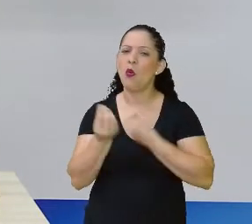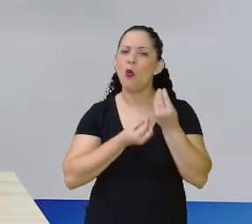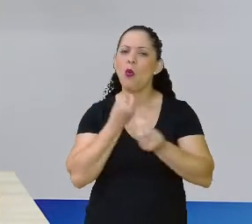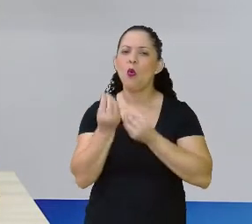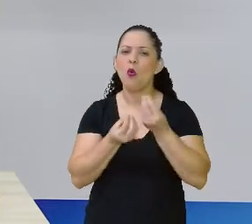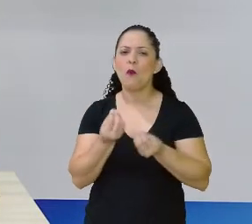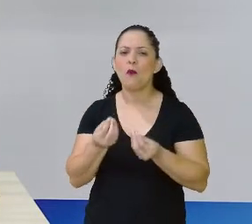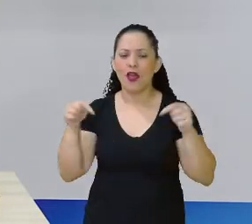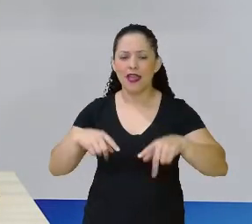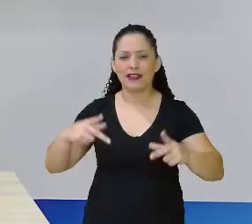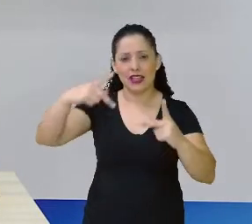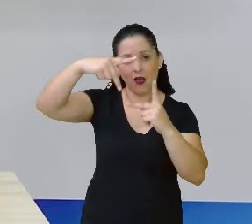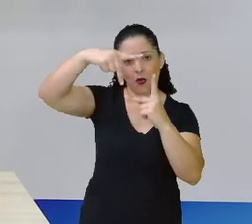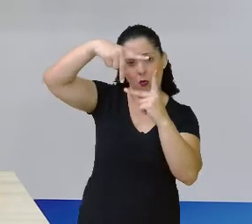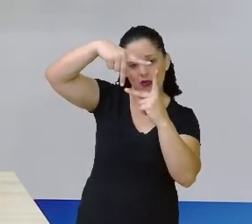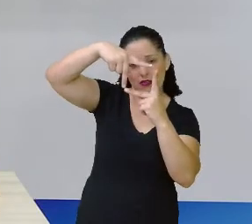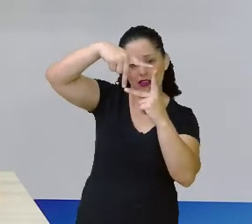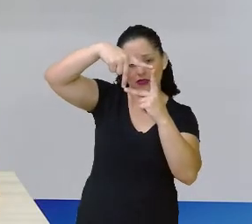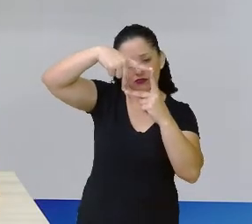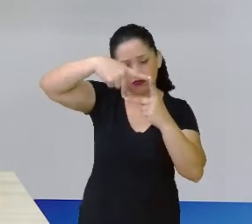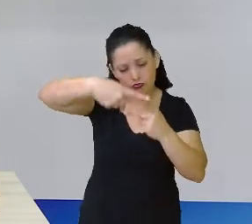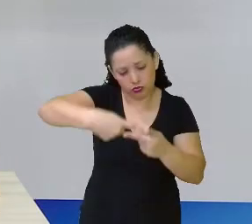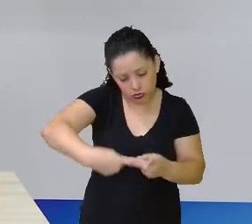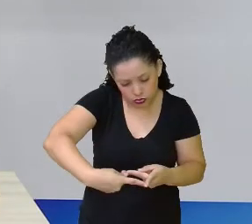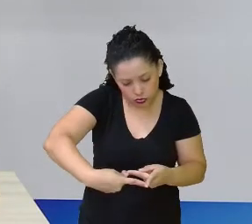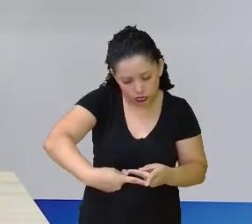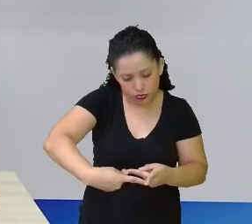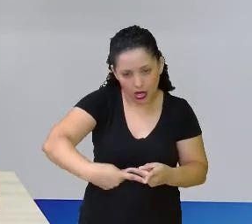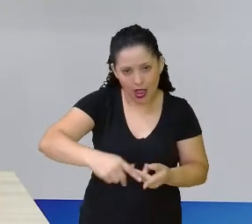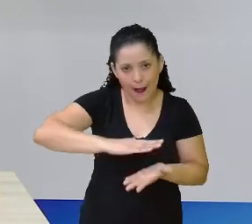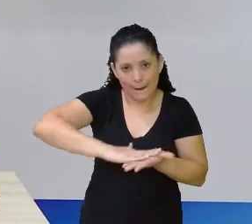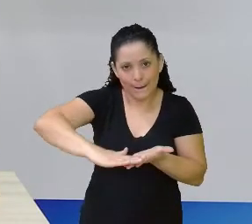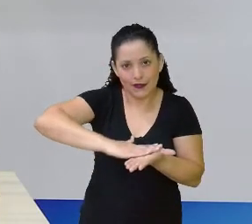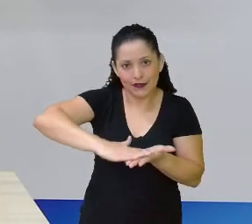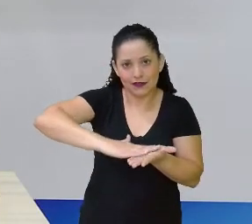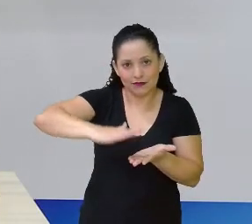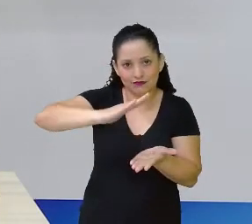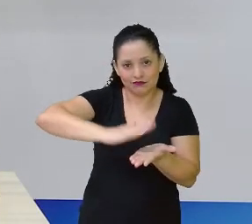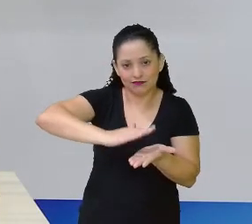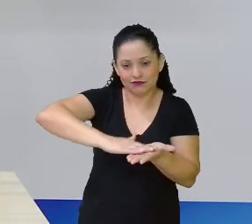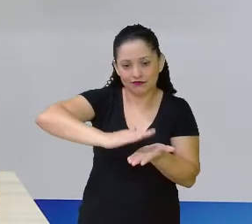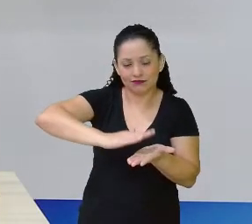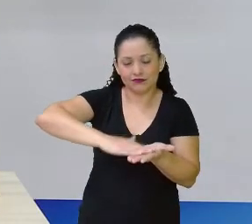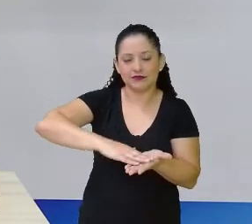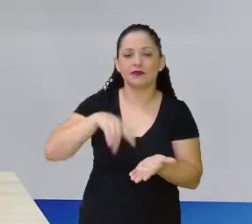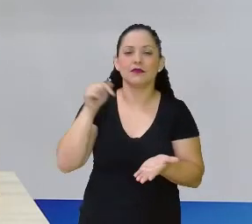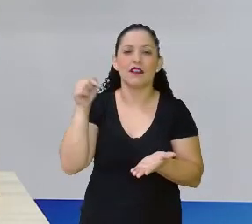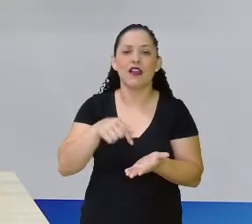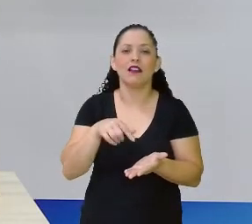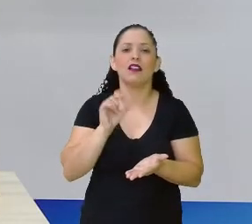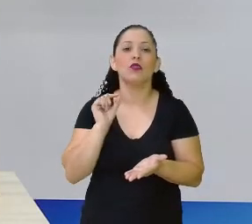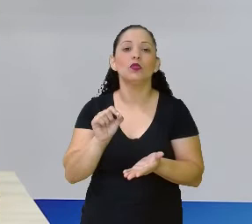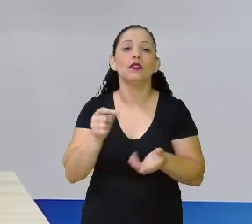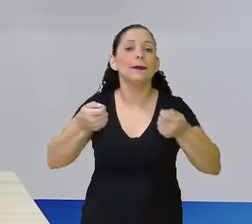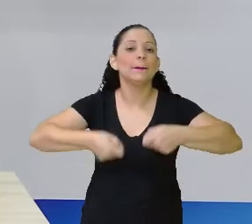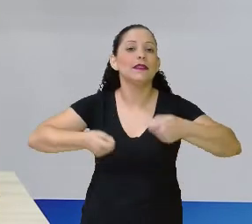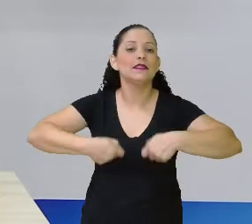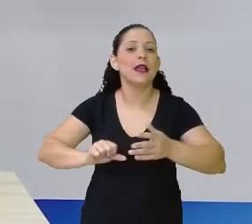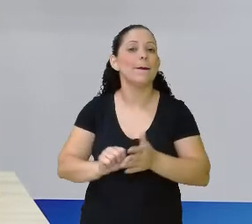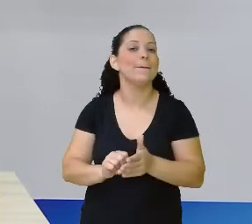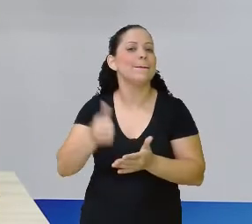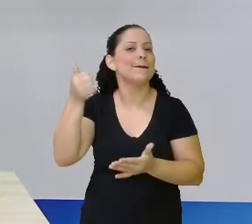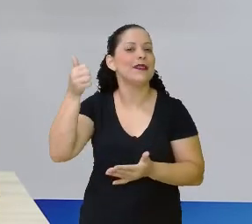de base quadrada? Se eu estou dizendo que a minha base é quadrada, quinto ano, o que é que eu preciso fazer